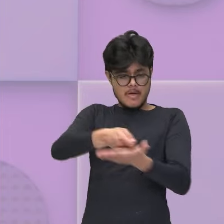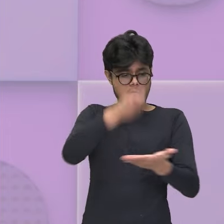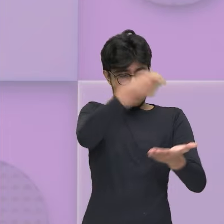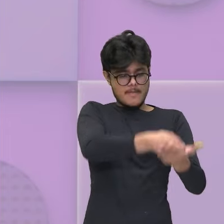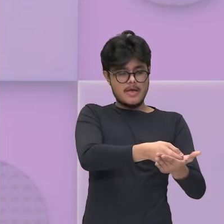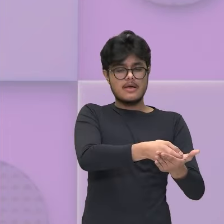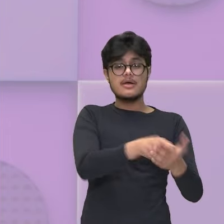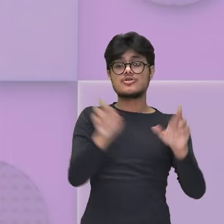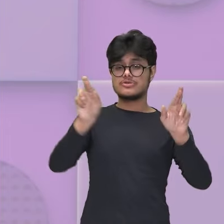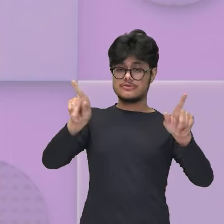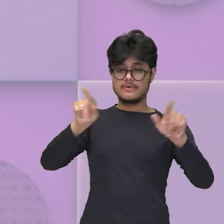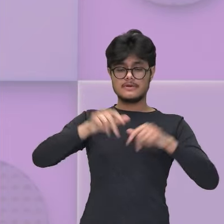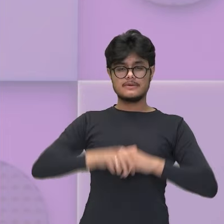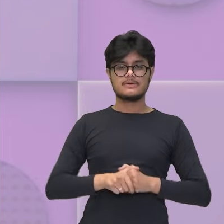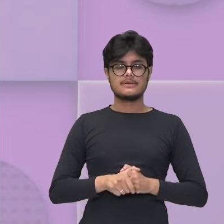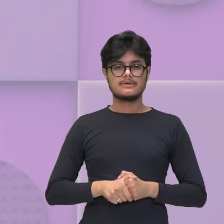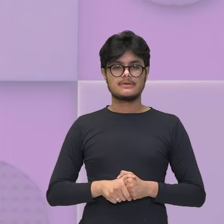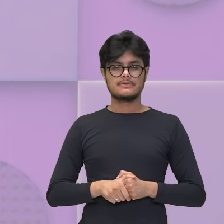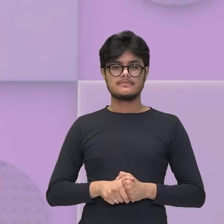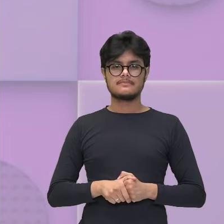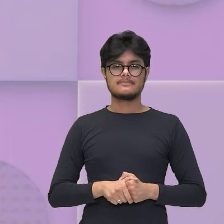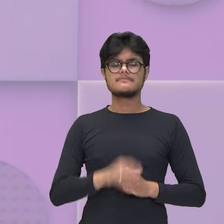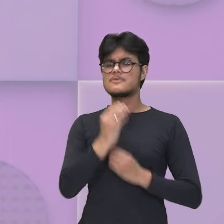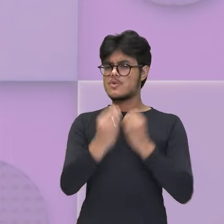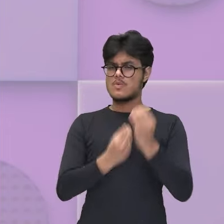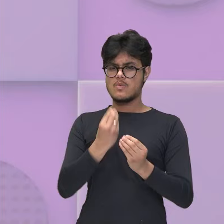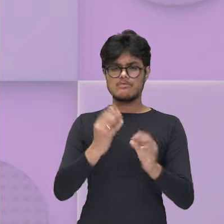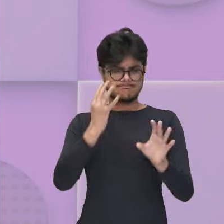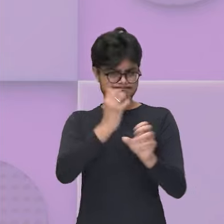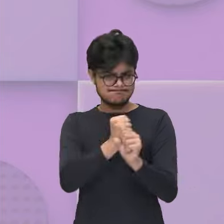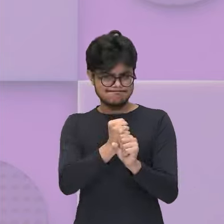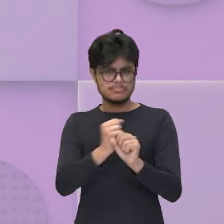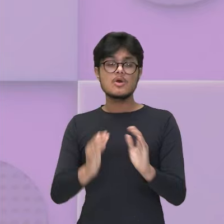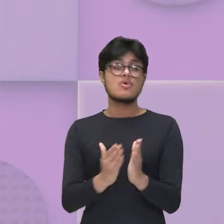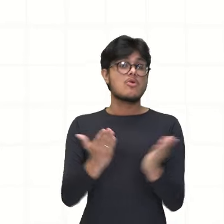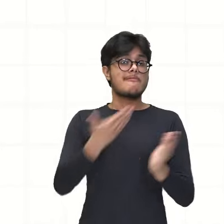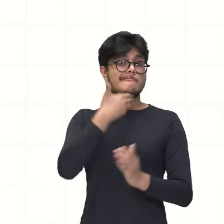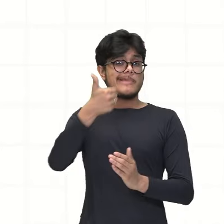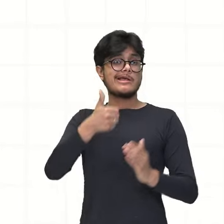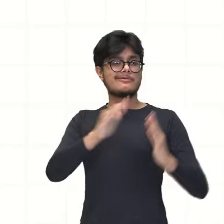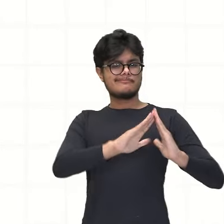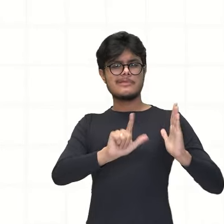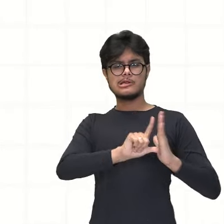em cada uma delas. Então, vamos fazer os cálculos e decidir qual é a melhor.